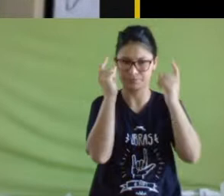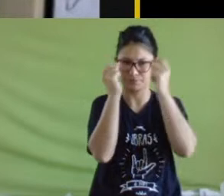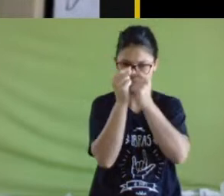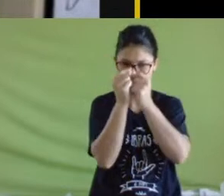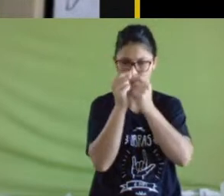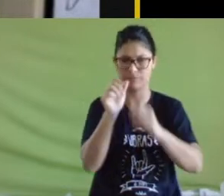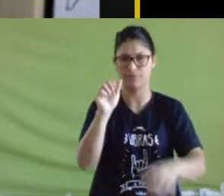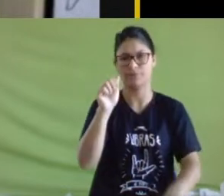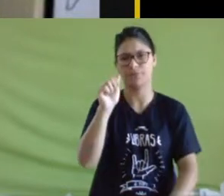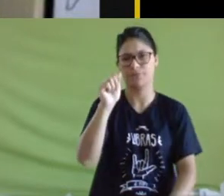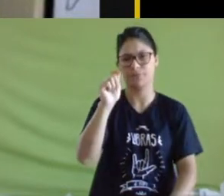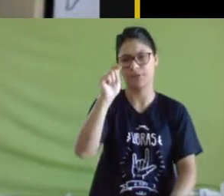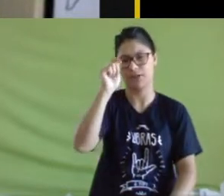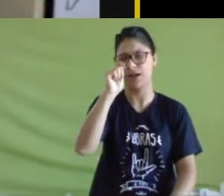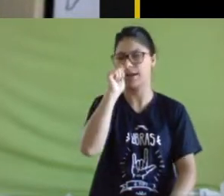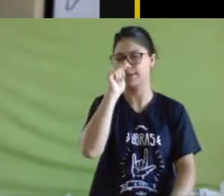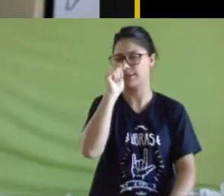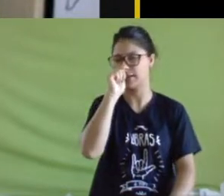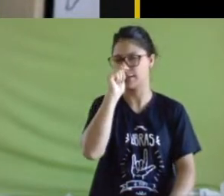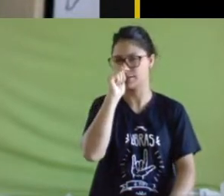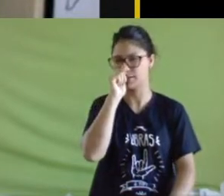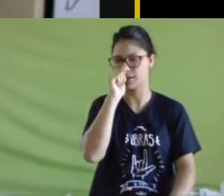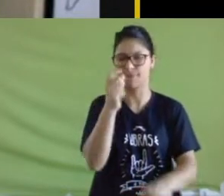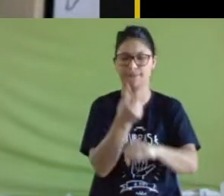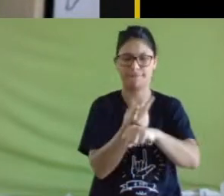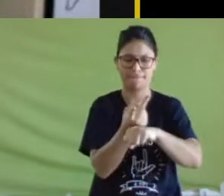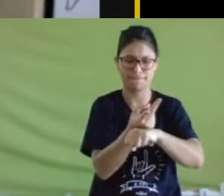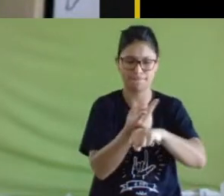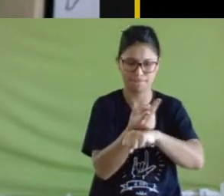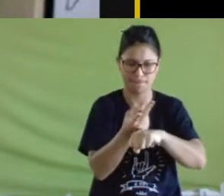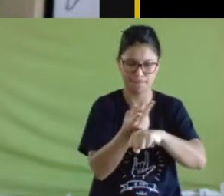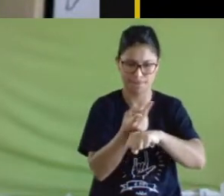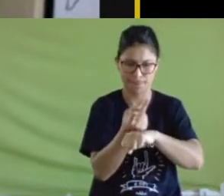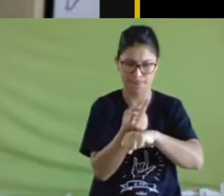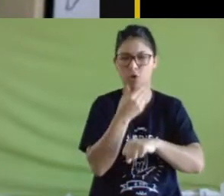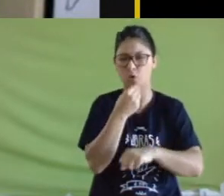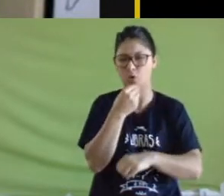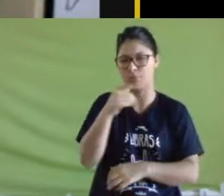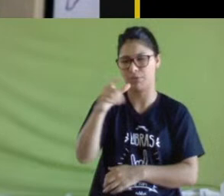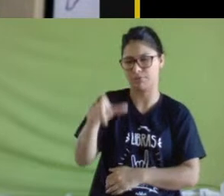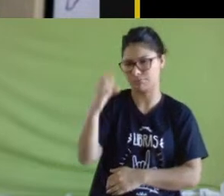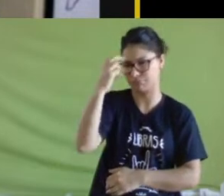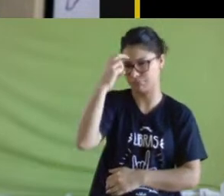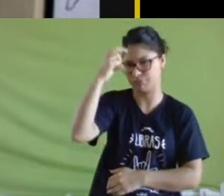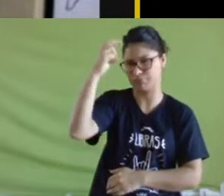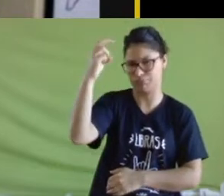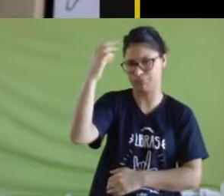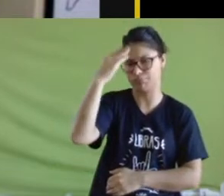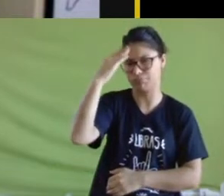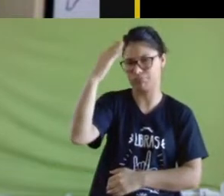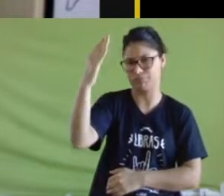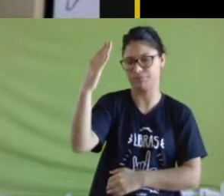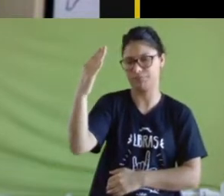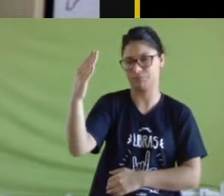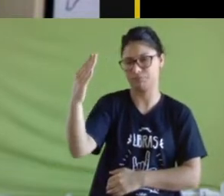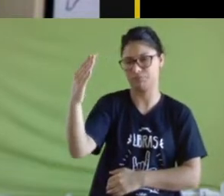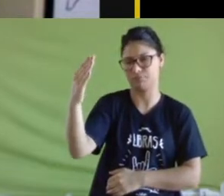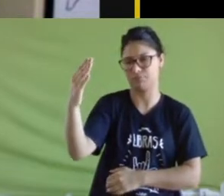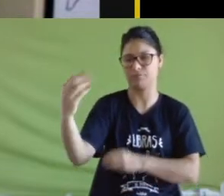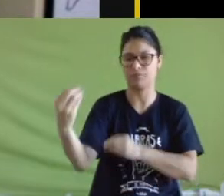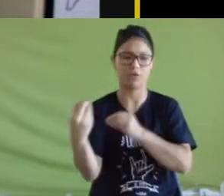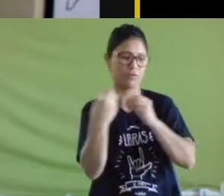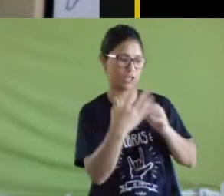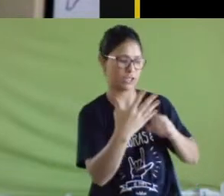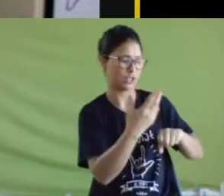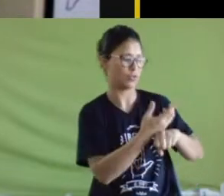Atenas, Temístocles o Velho, ele foi procurado por um sábio que se ofereceu para ensinar a ele